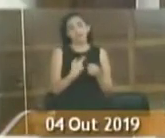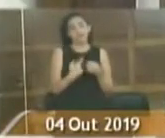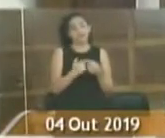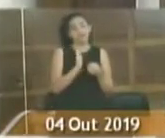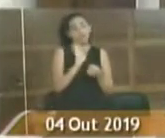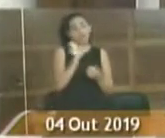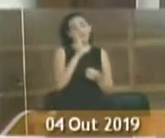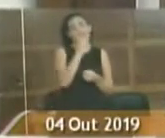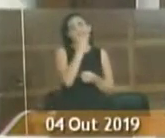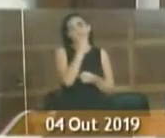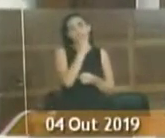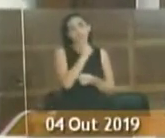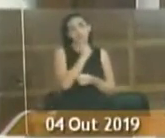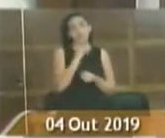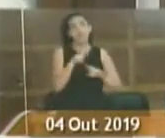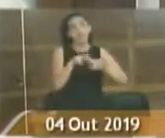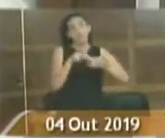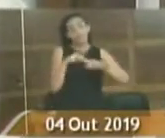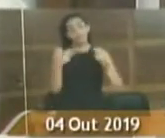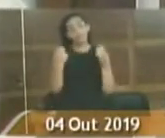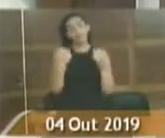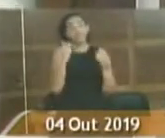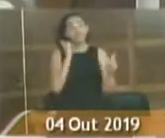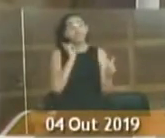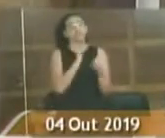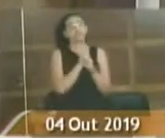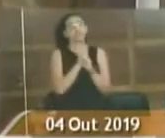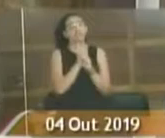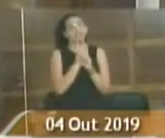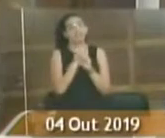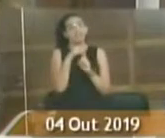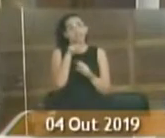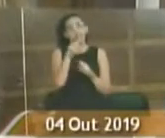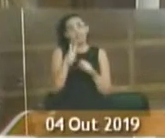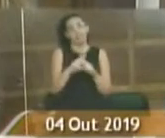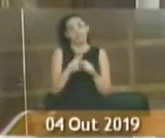muito tempo. Por isso que tem que saber identificar.